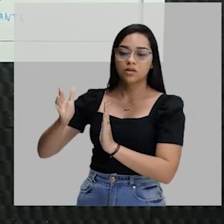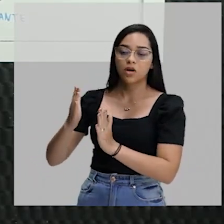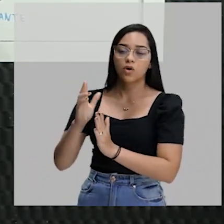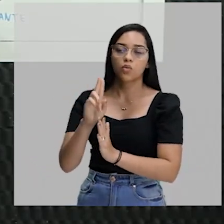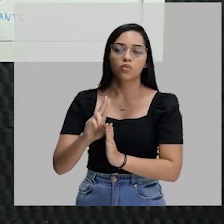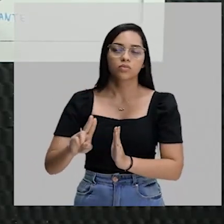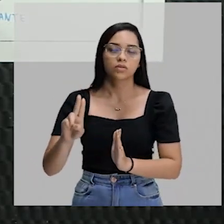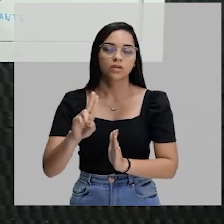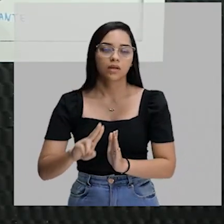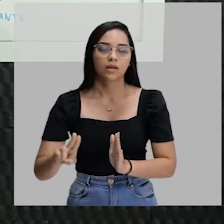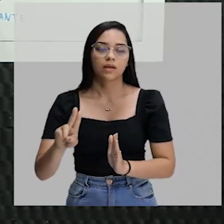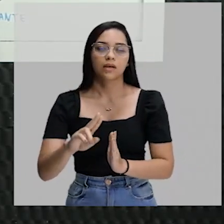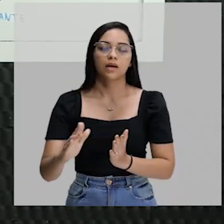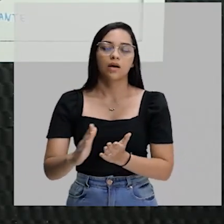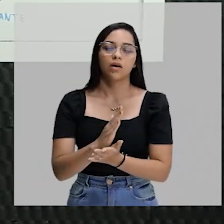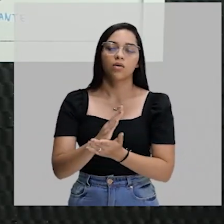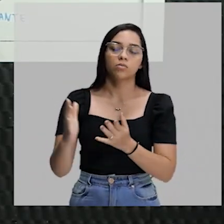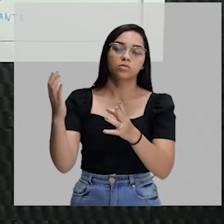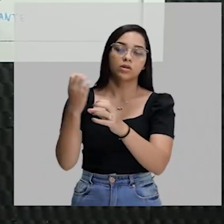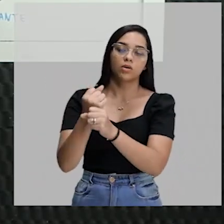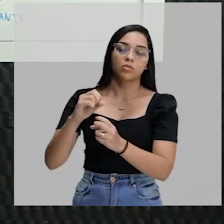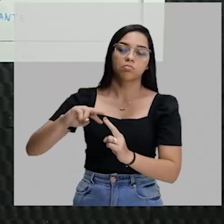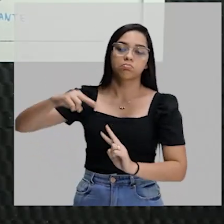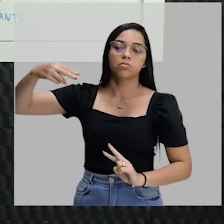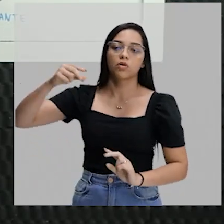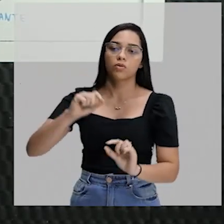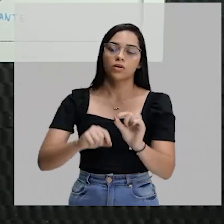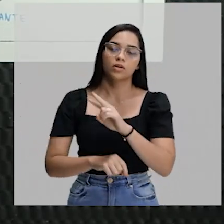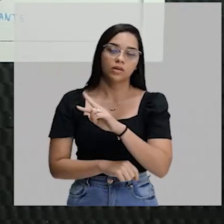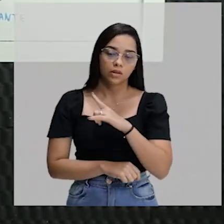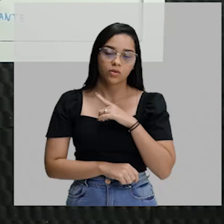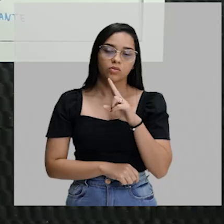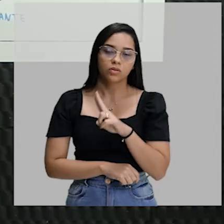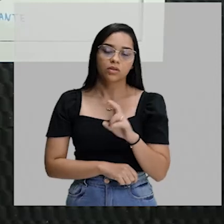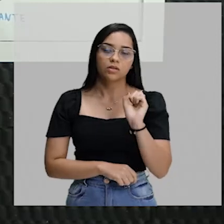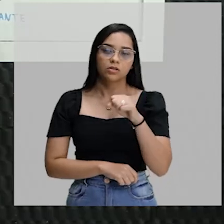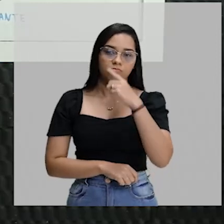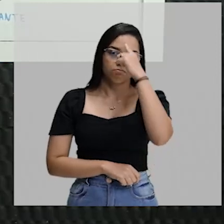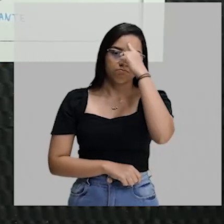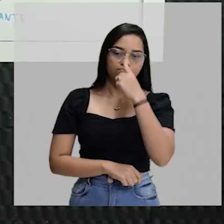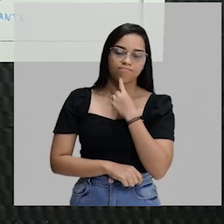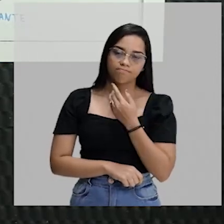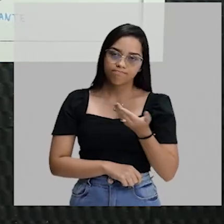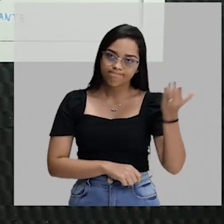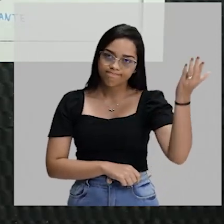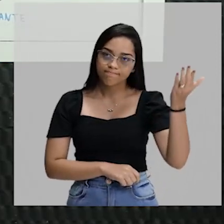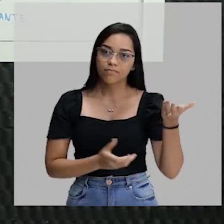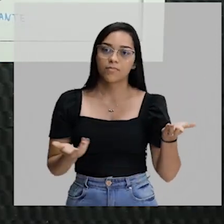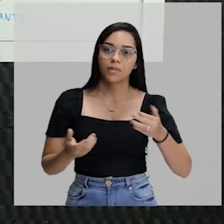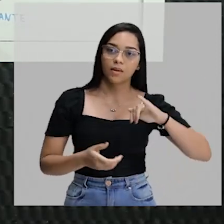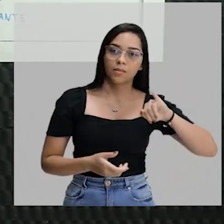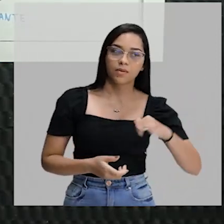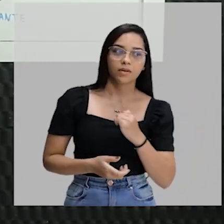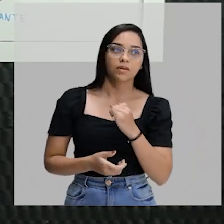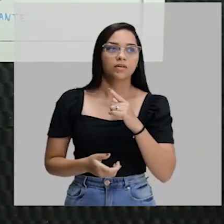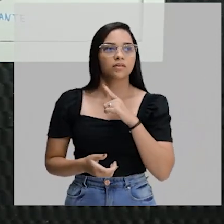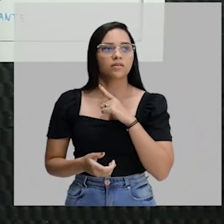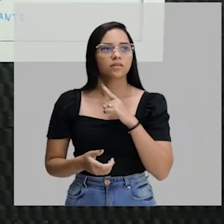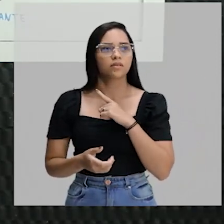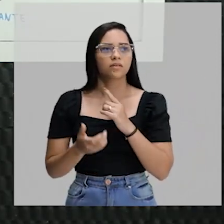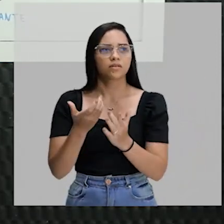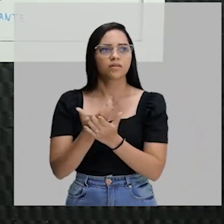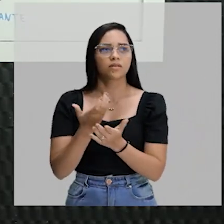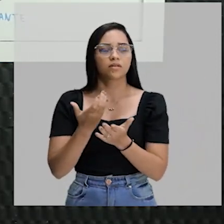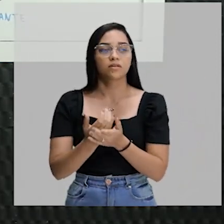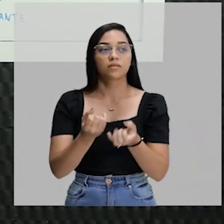utilizar alguns cálculos genéticos, onde a gente usava bastante essas figuras aqui. Então, aproveitar essa oportunidade dessa aula